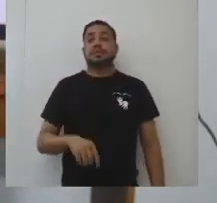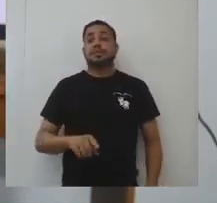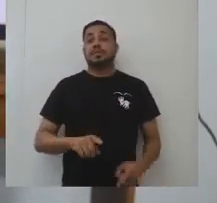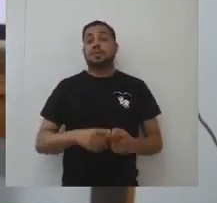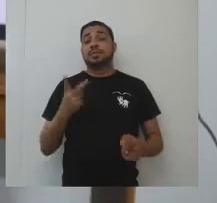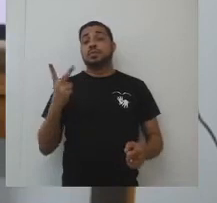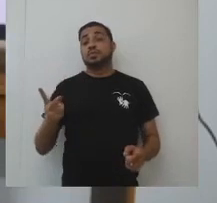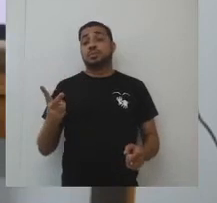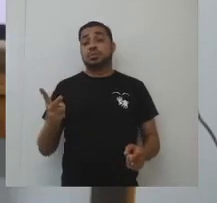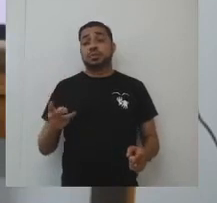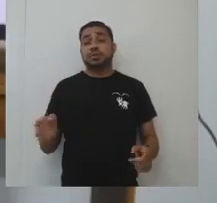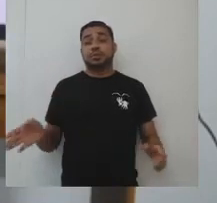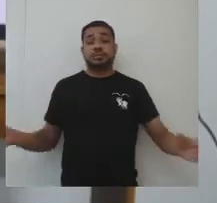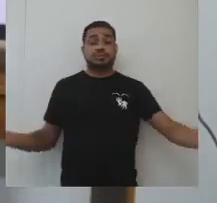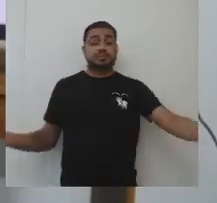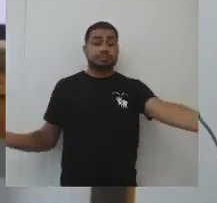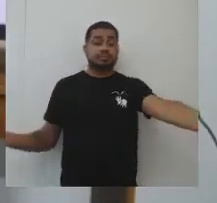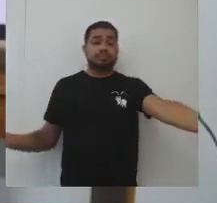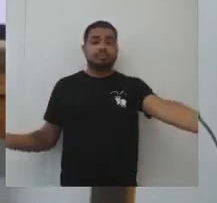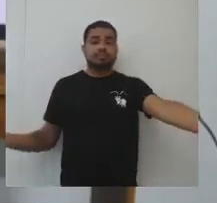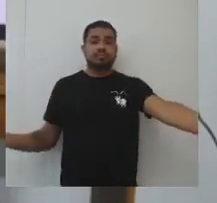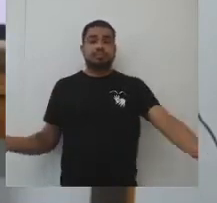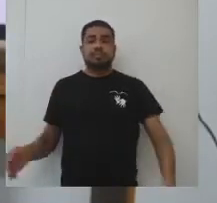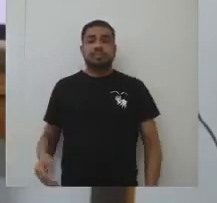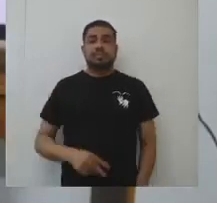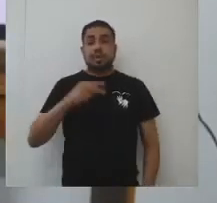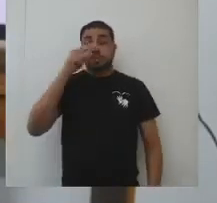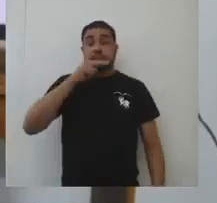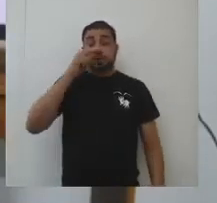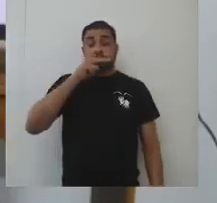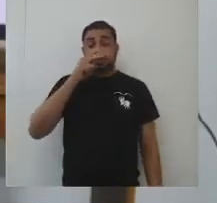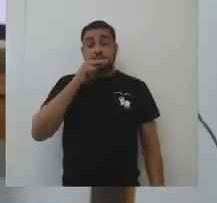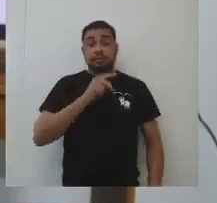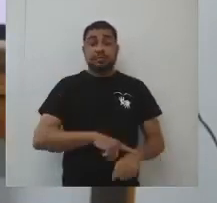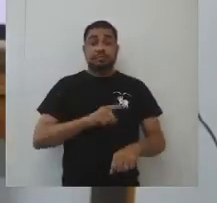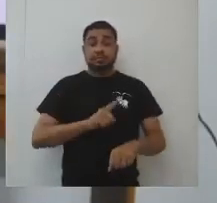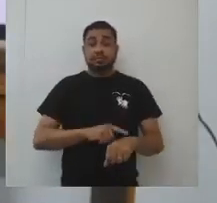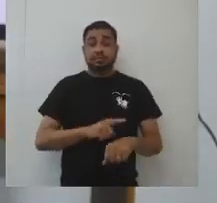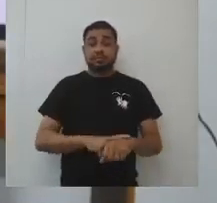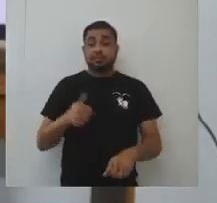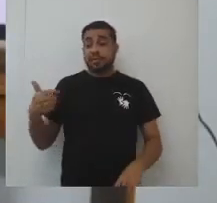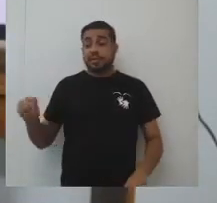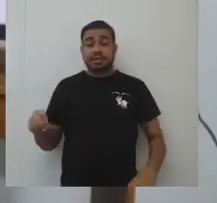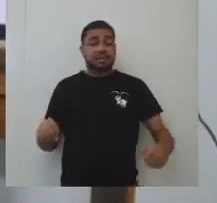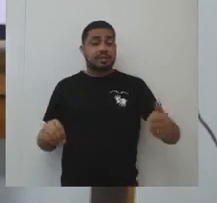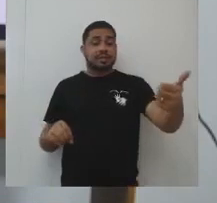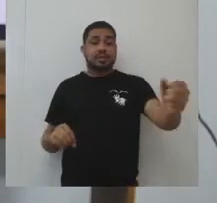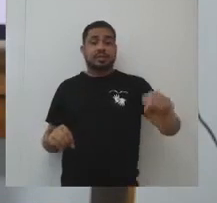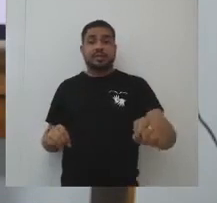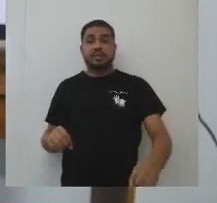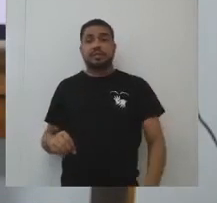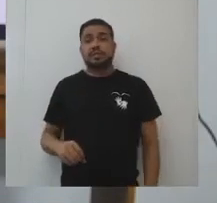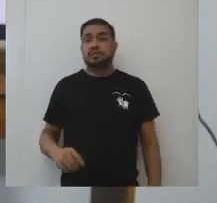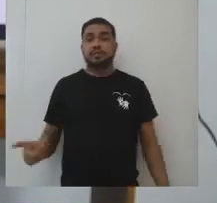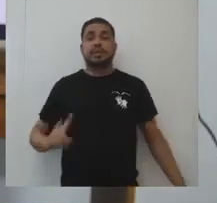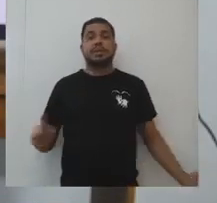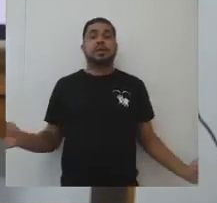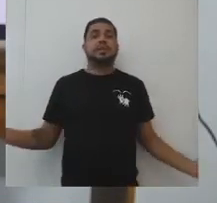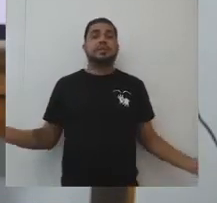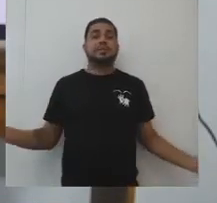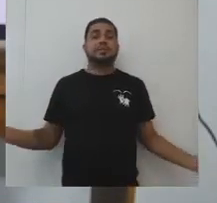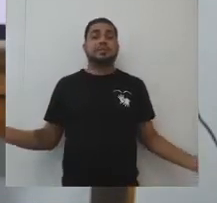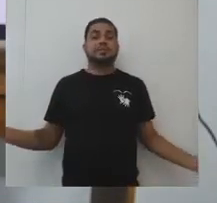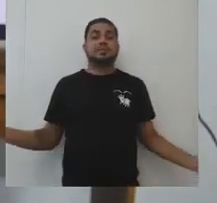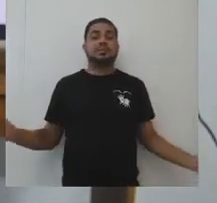dois aplicam a força ao mesmo tempo. 10 e 10. Não é assim não, 10 e 10 no